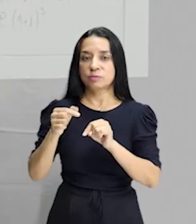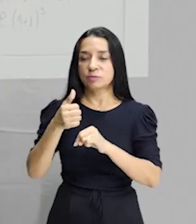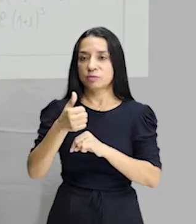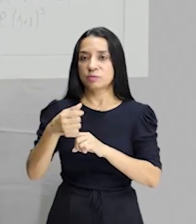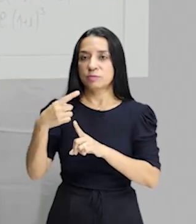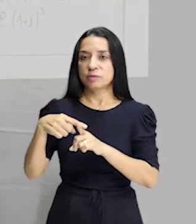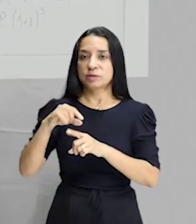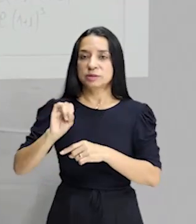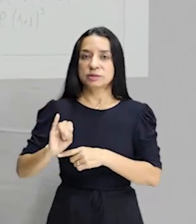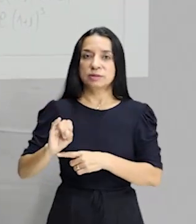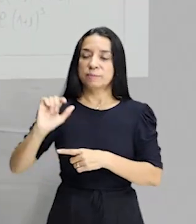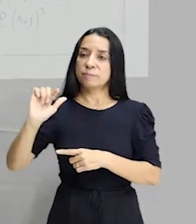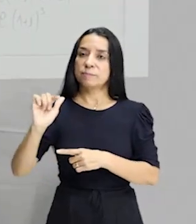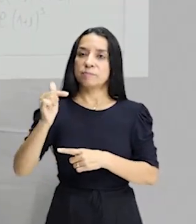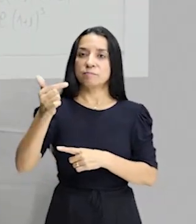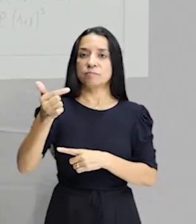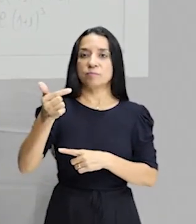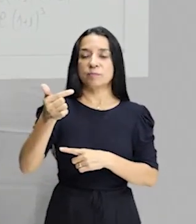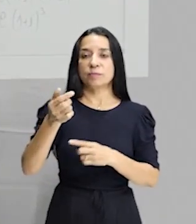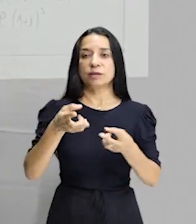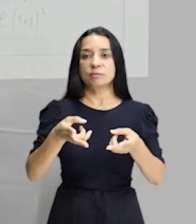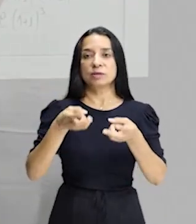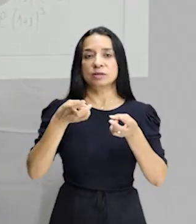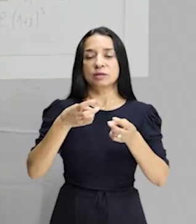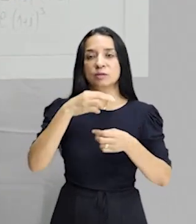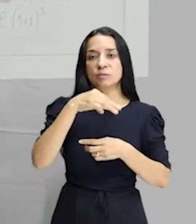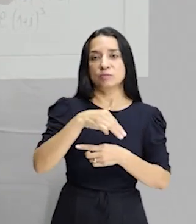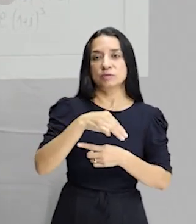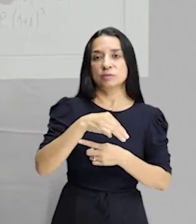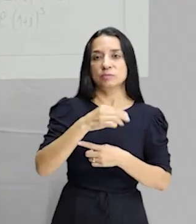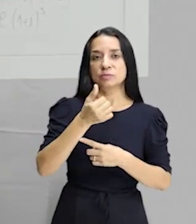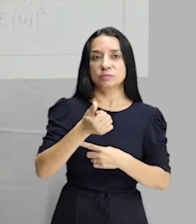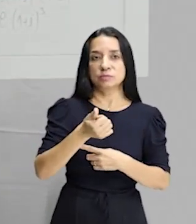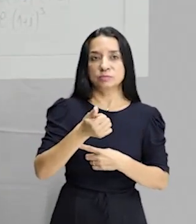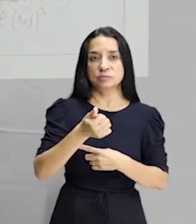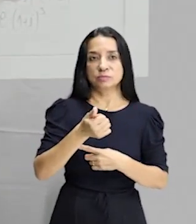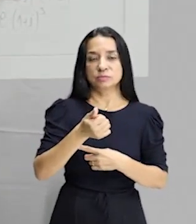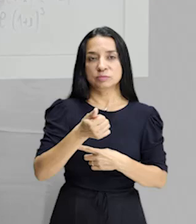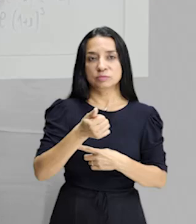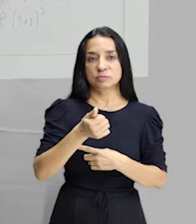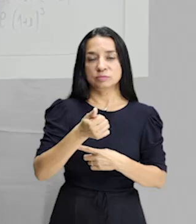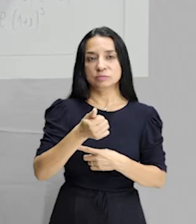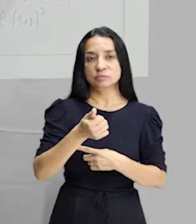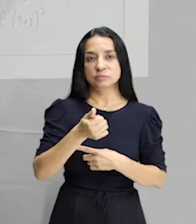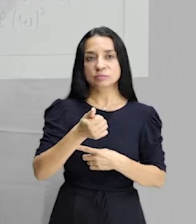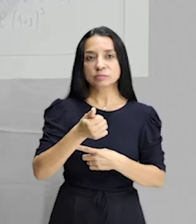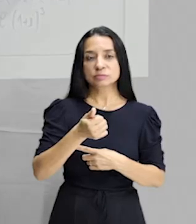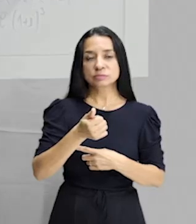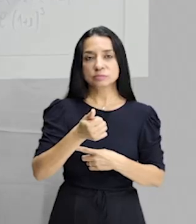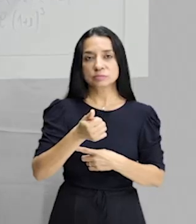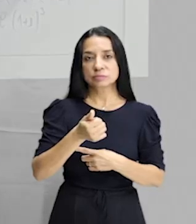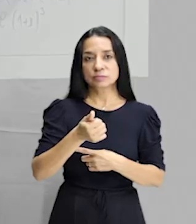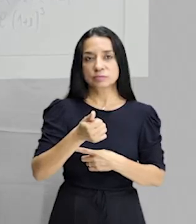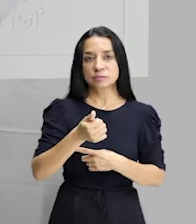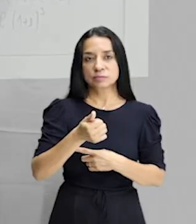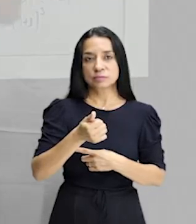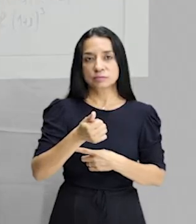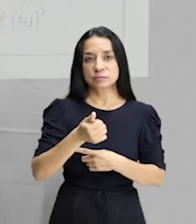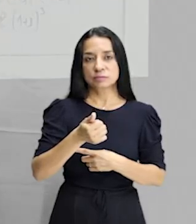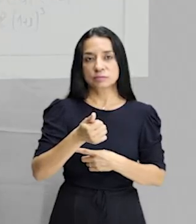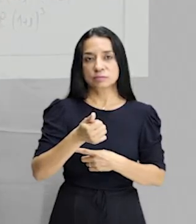tá perceba uma coisa esse M1 C multiplicado por 1 + I elevado a